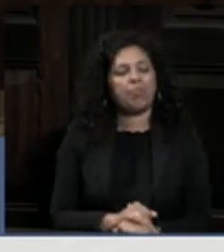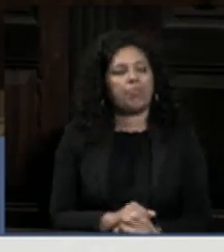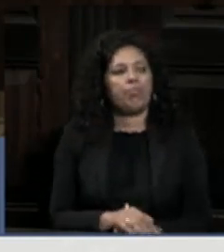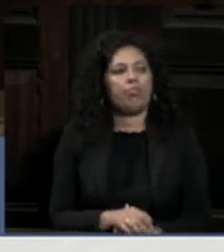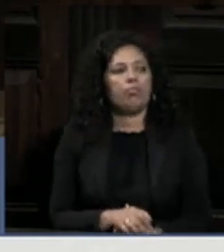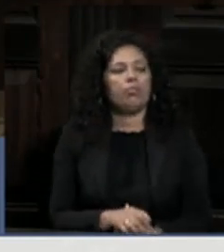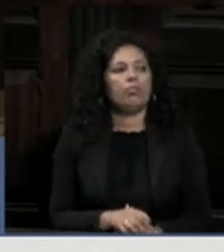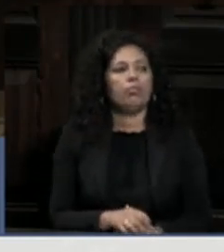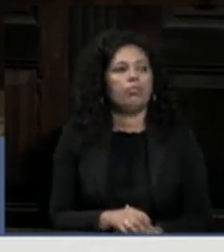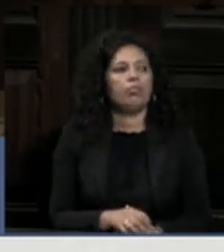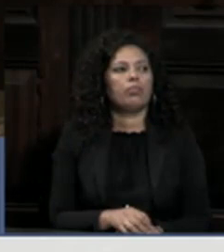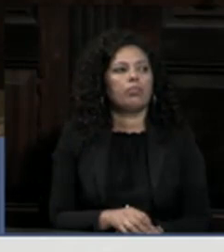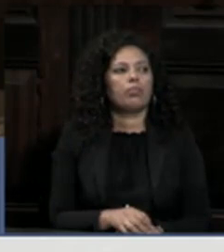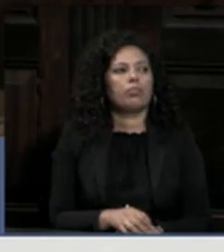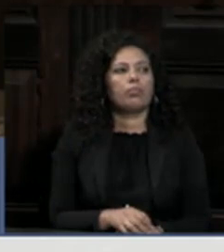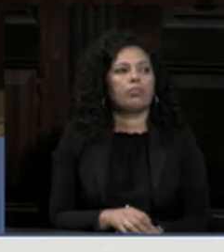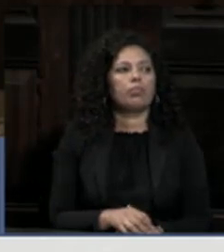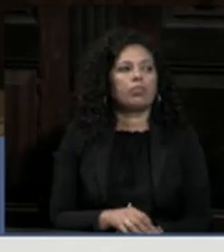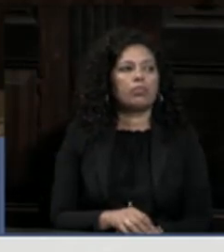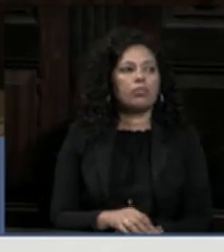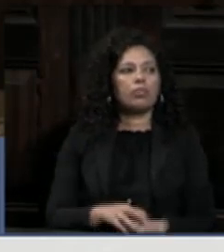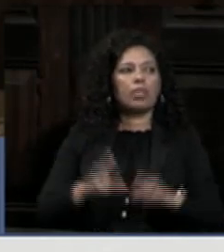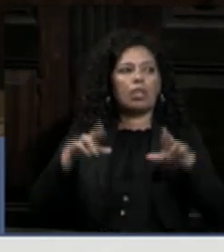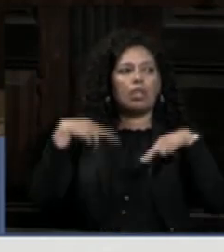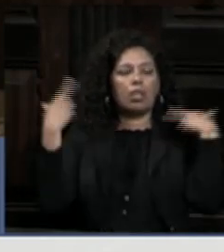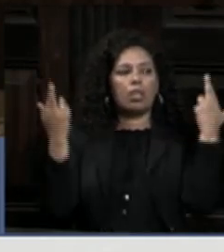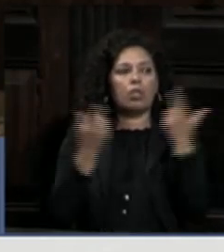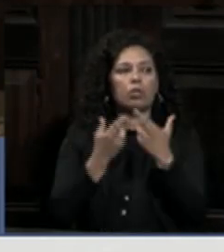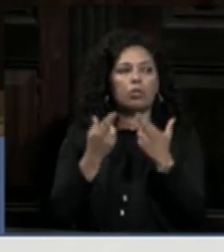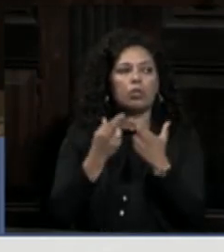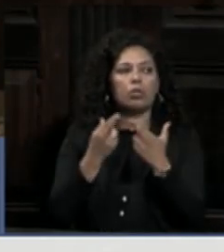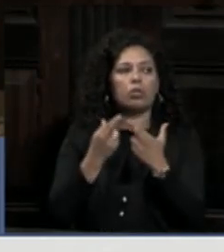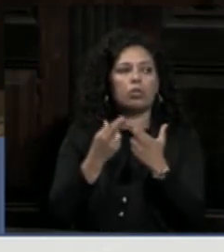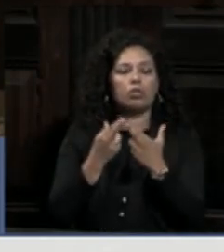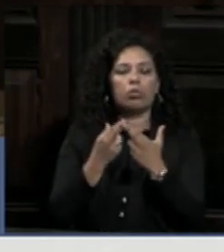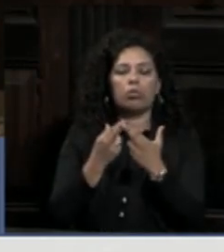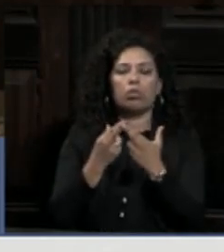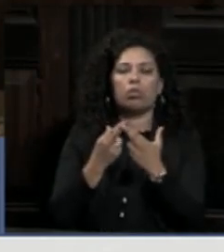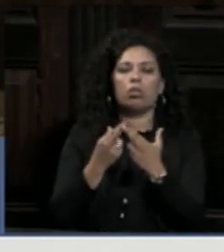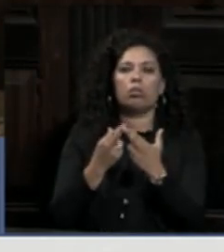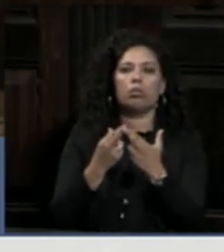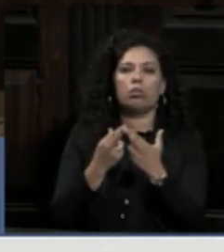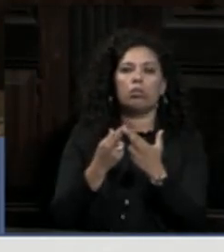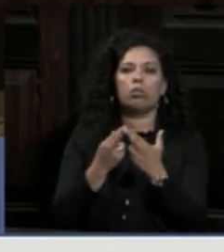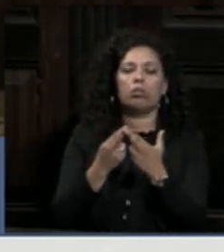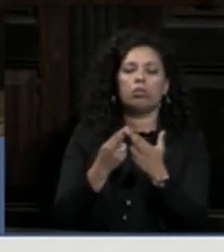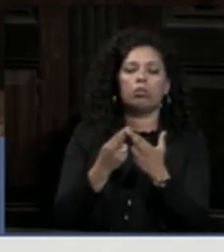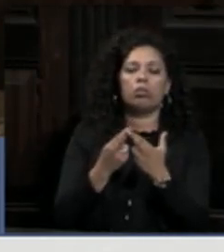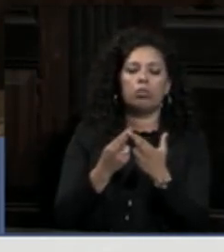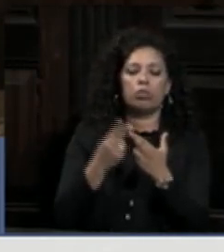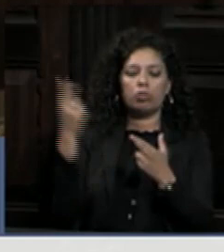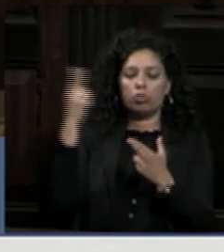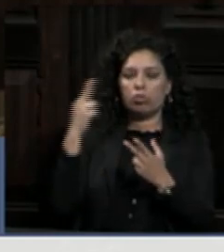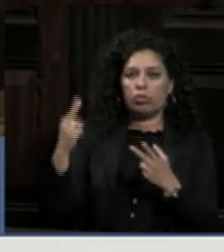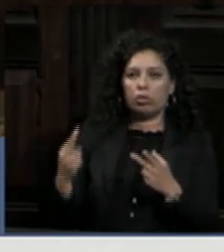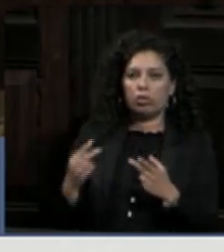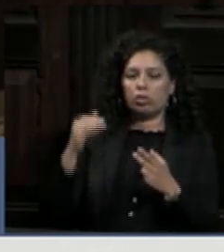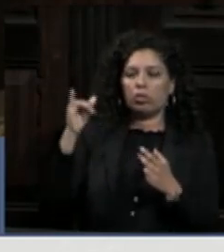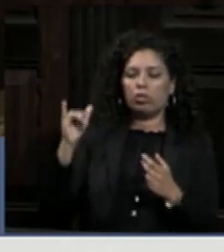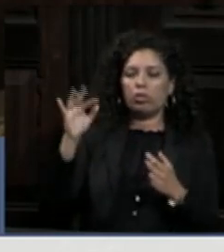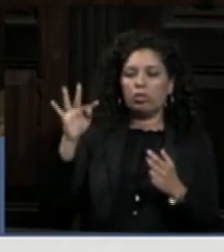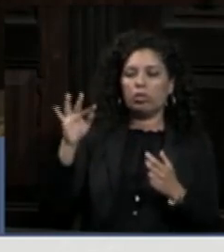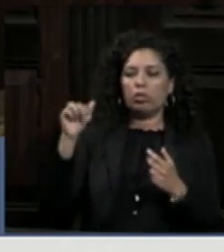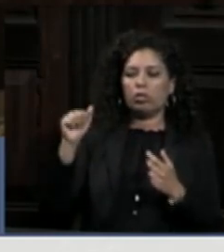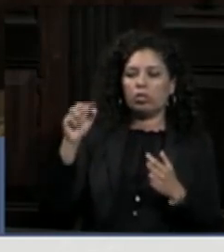o resultado de audiência pública realizada ontem na câmara municipal de itatiaia em que